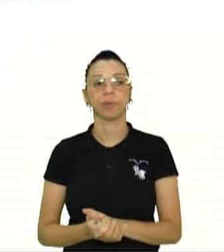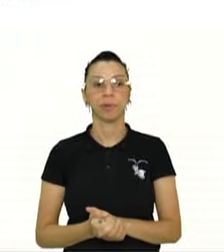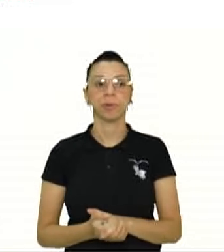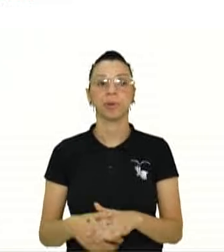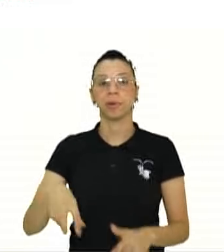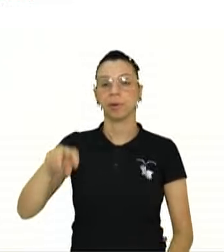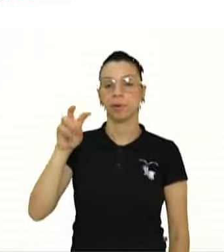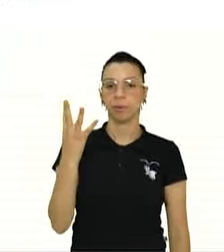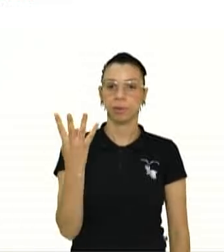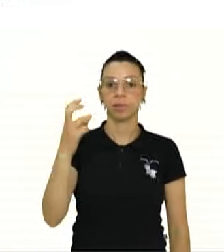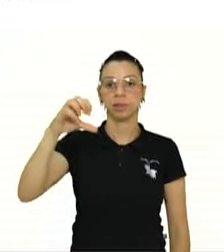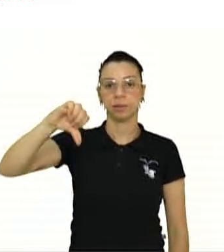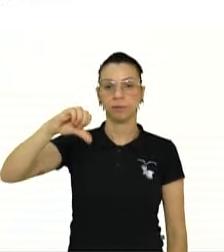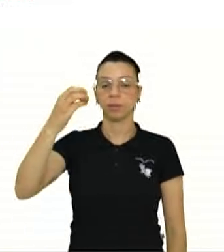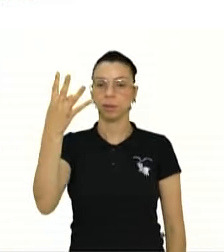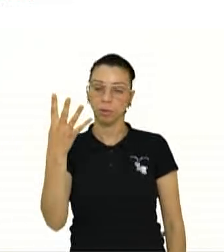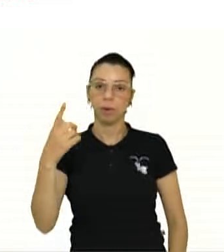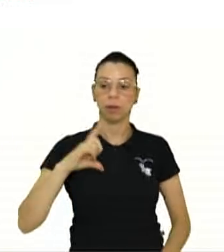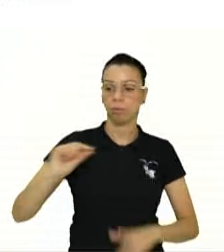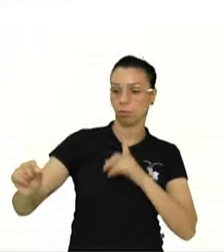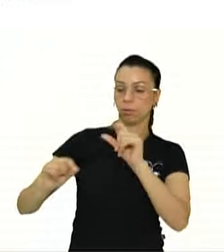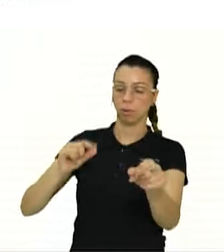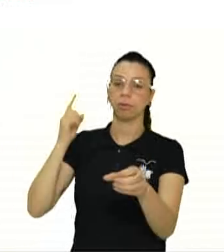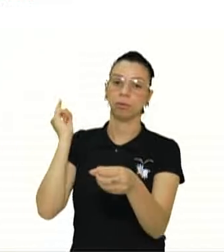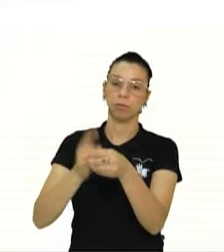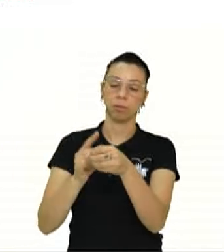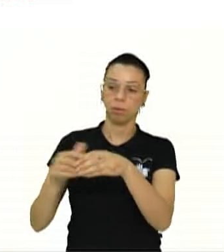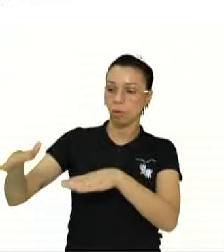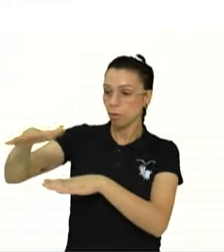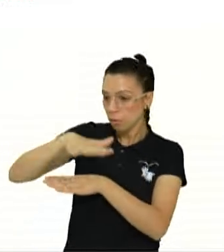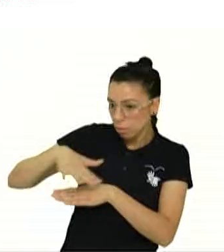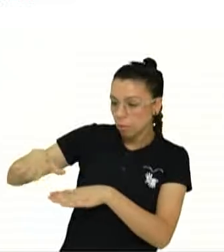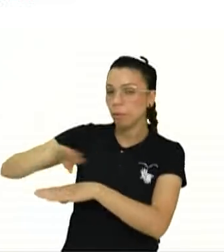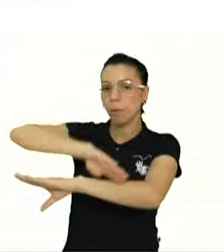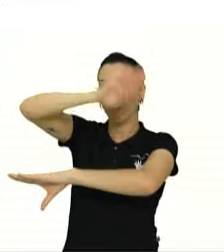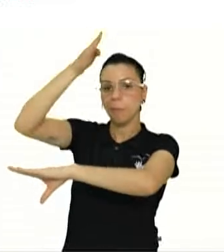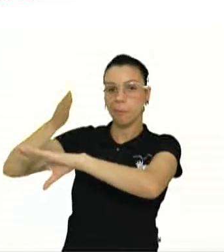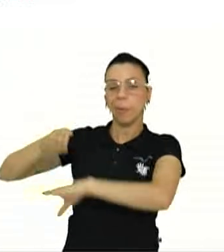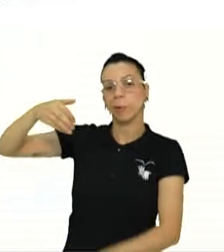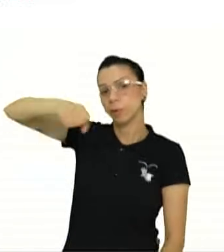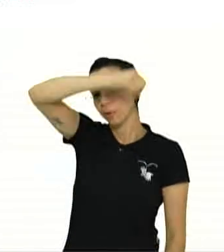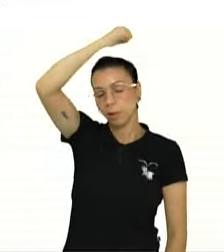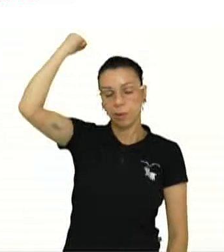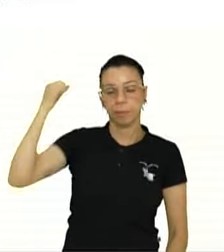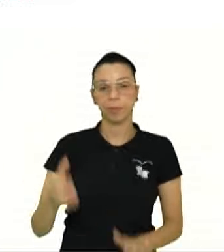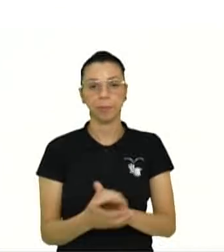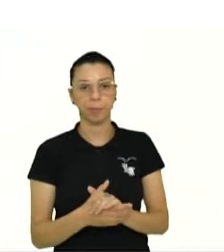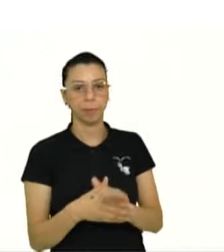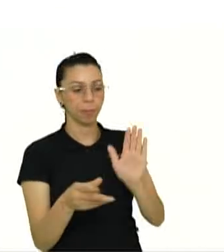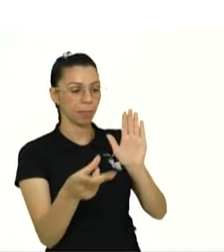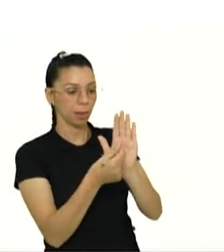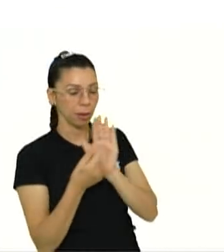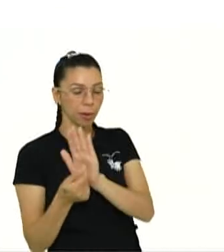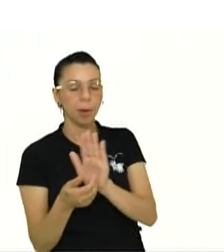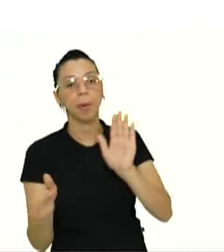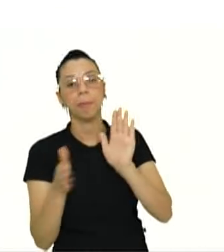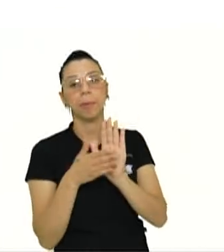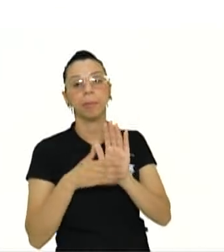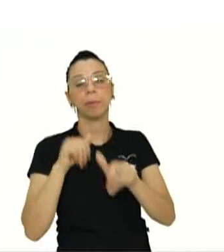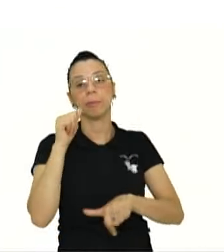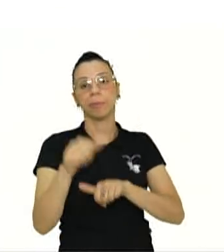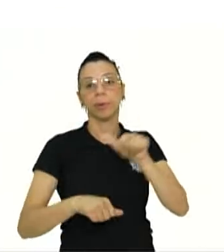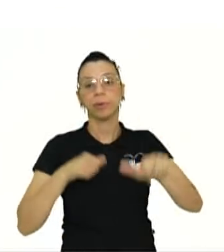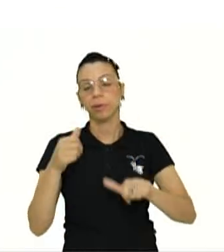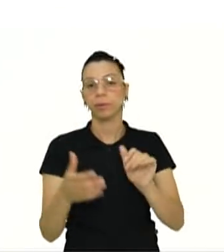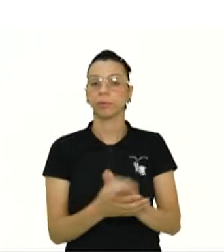os plebeus saem da cidade, ficaram numa região chamada de Monte Sagrado, obrigando os patrícios a propor mudanças. Quais são as